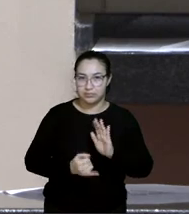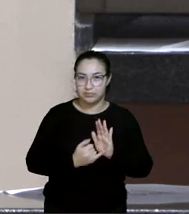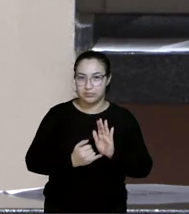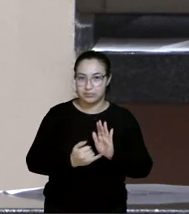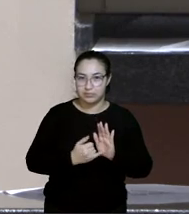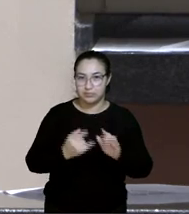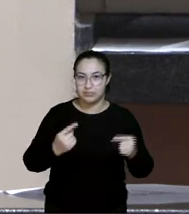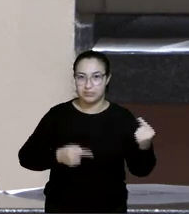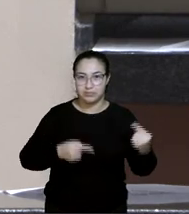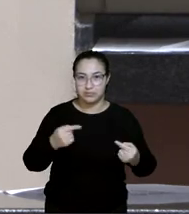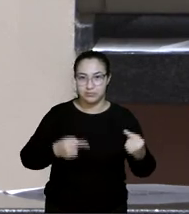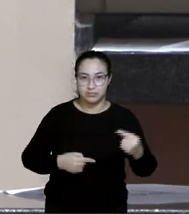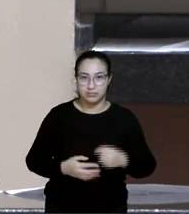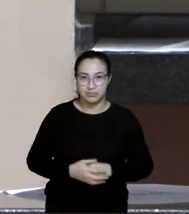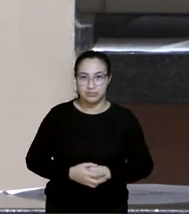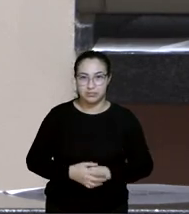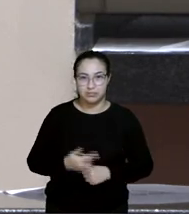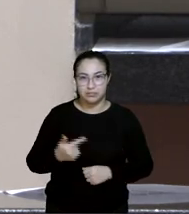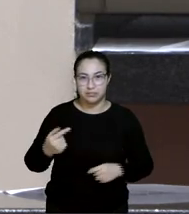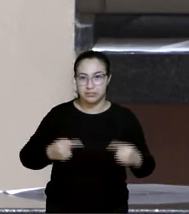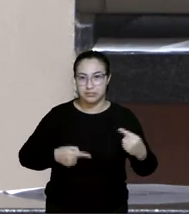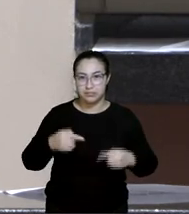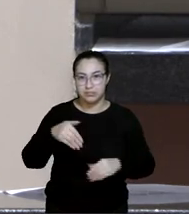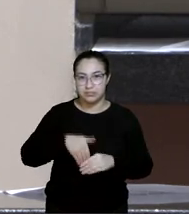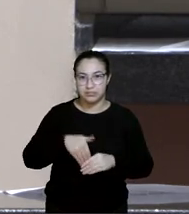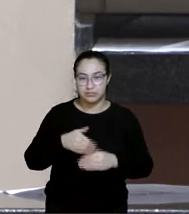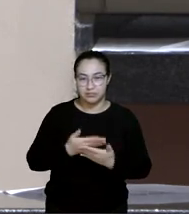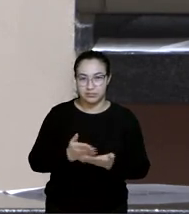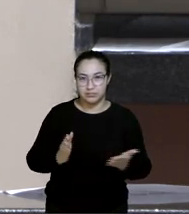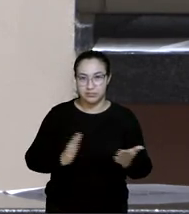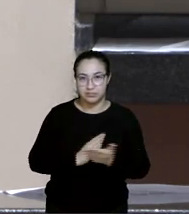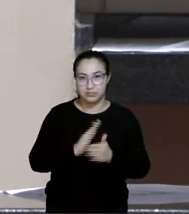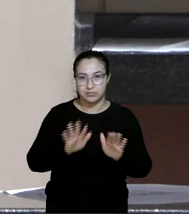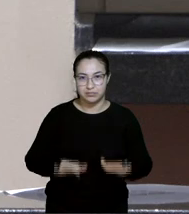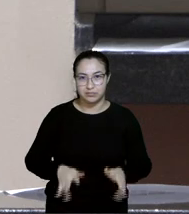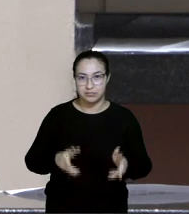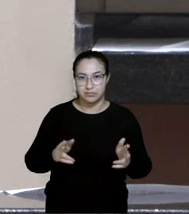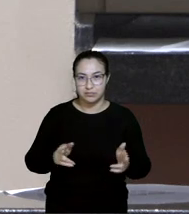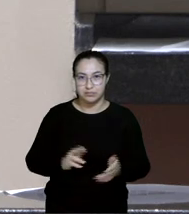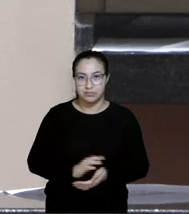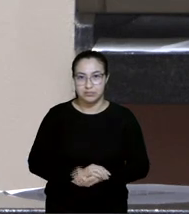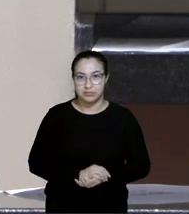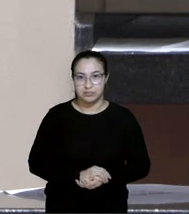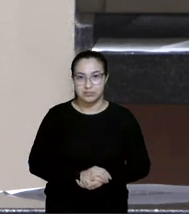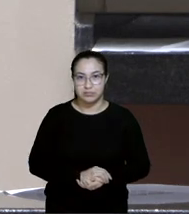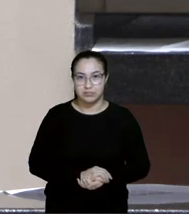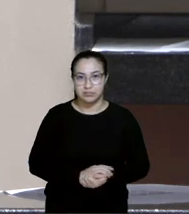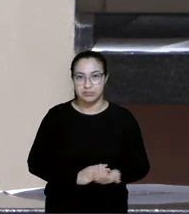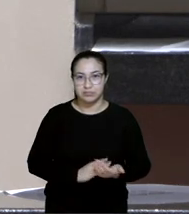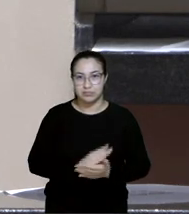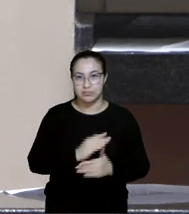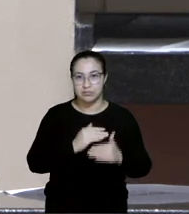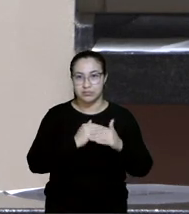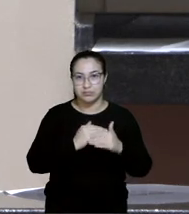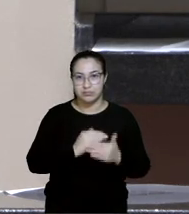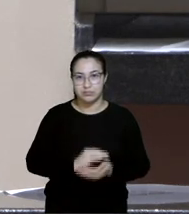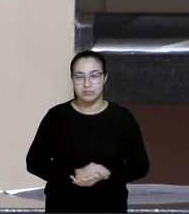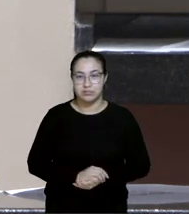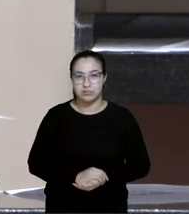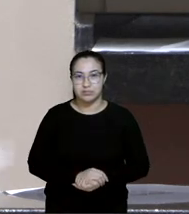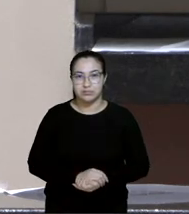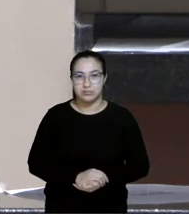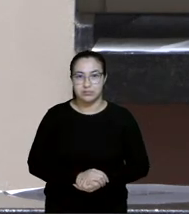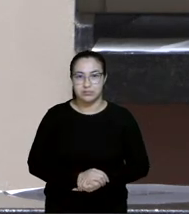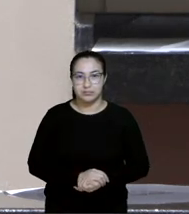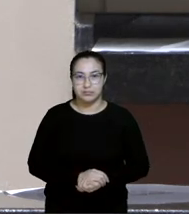discussão. Não havendo quem queira discutir em votação, deputados que aprovam permaneçam como se encontra. Aprovado por unanimidade.